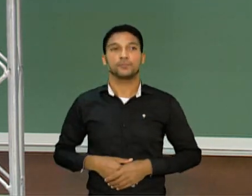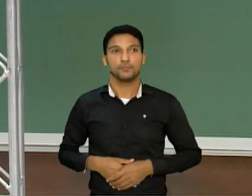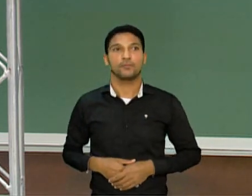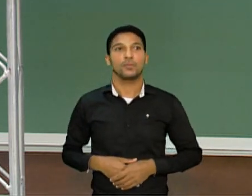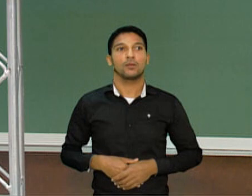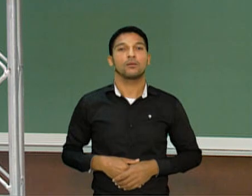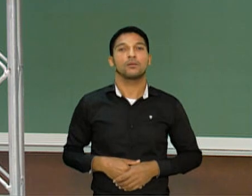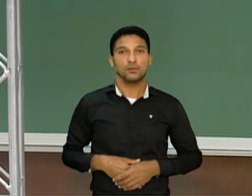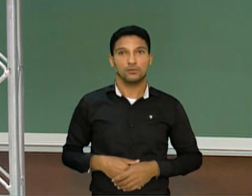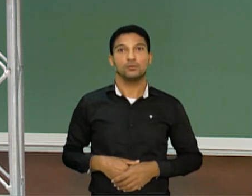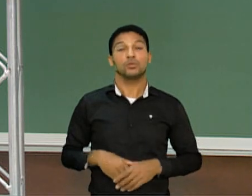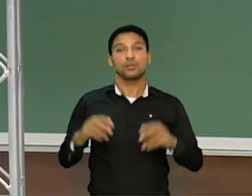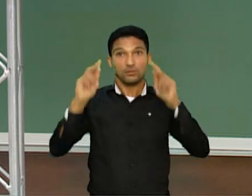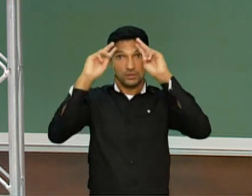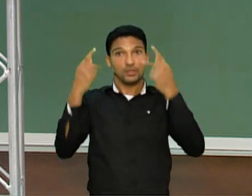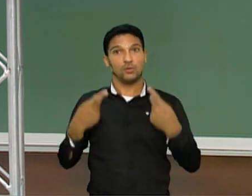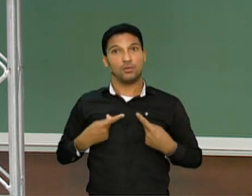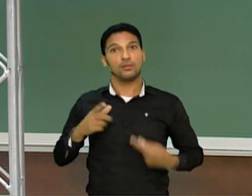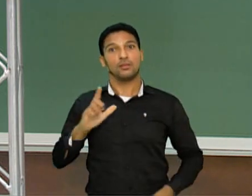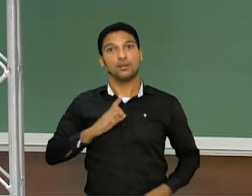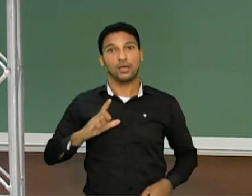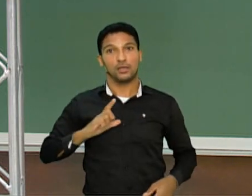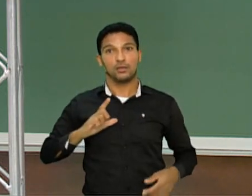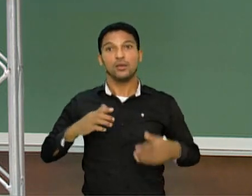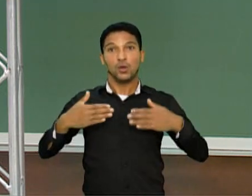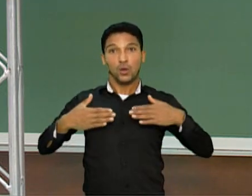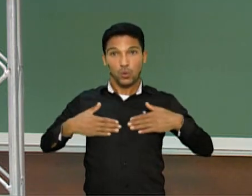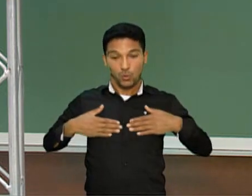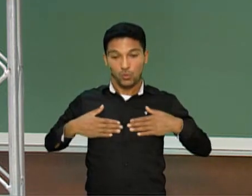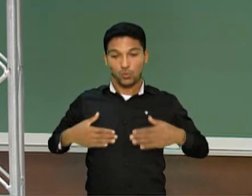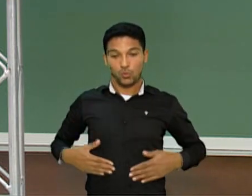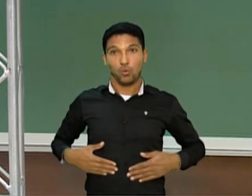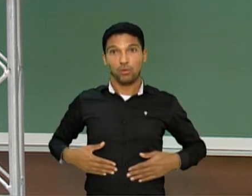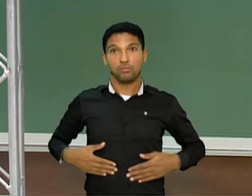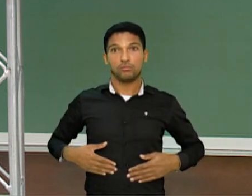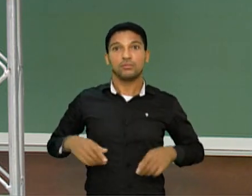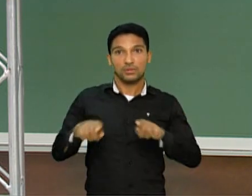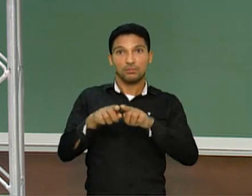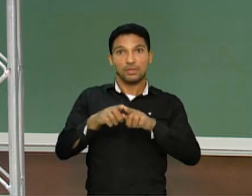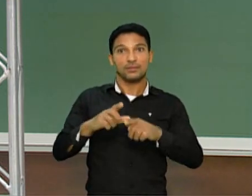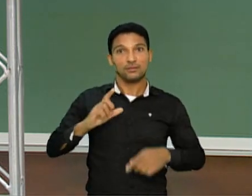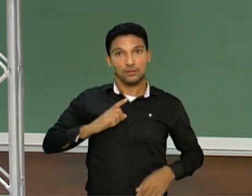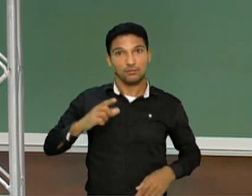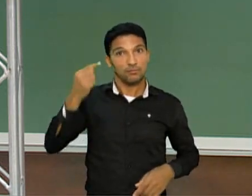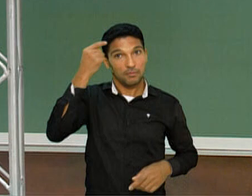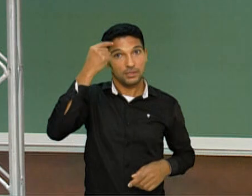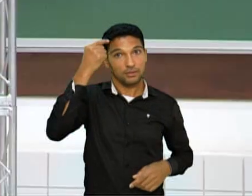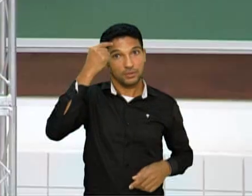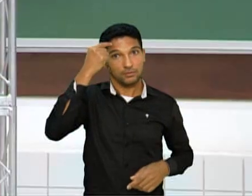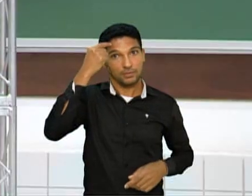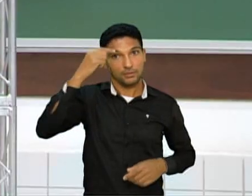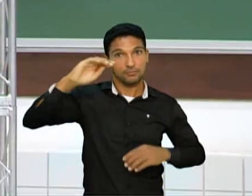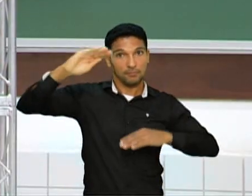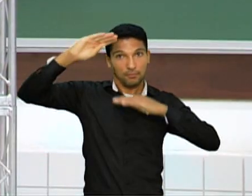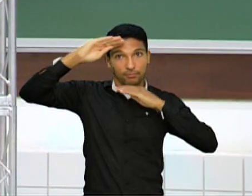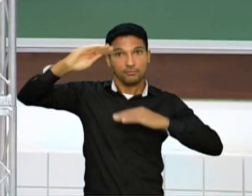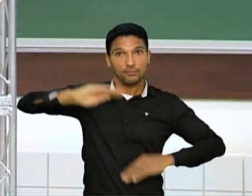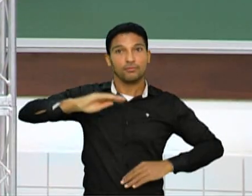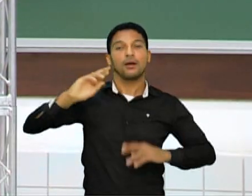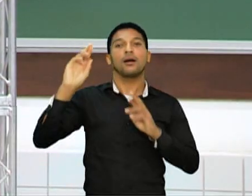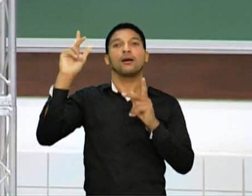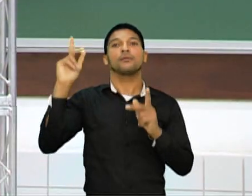um corpo e tem um pensamento, mas que são duas coisas distintas no mesmo ser humano. Bom, se